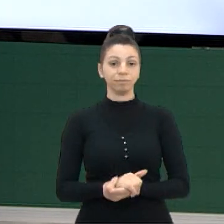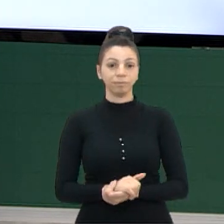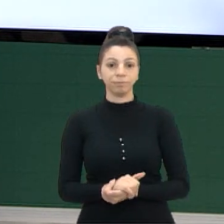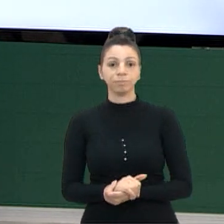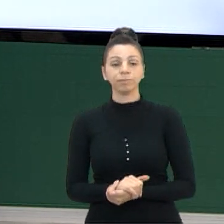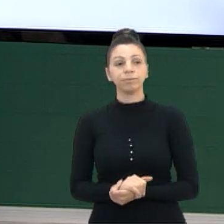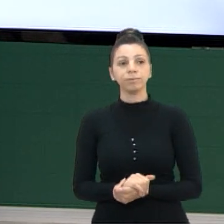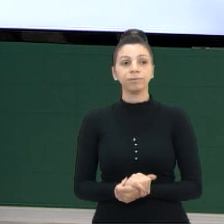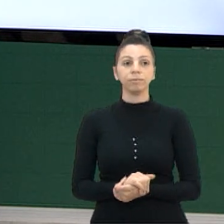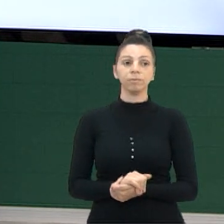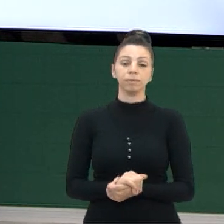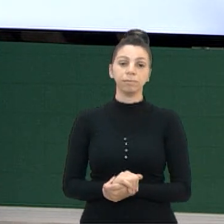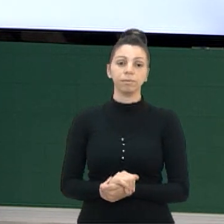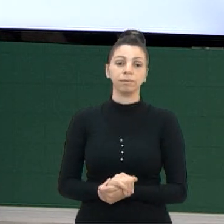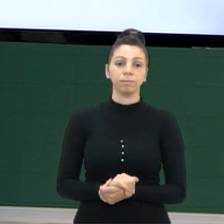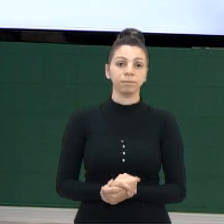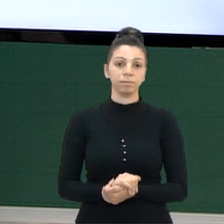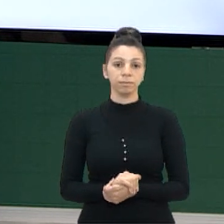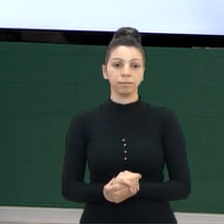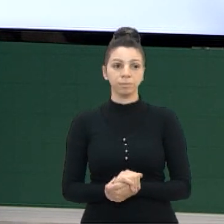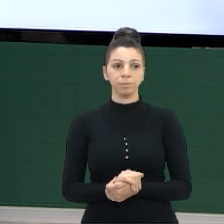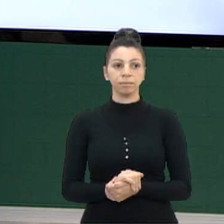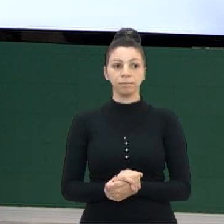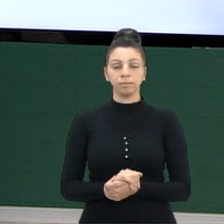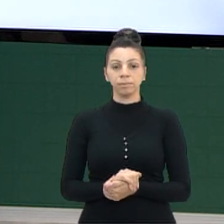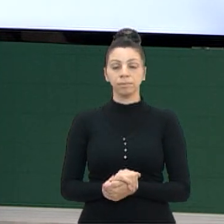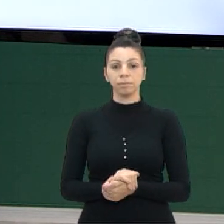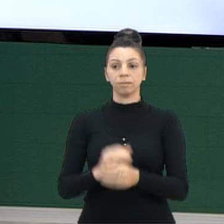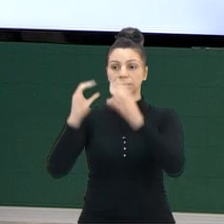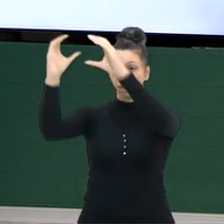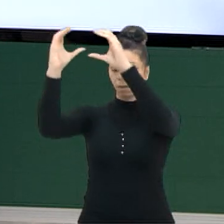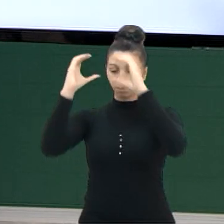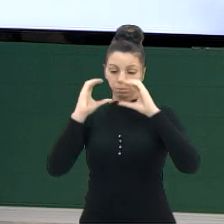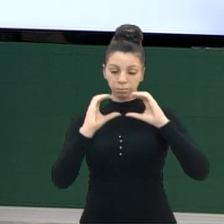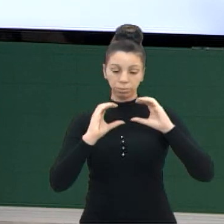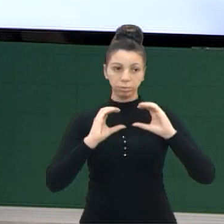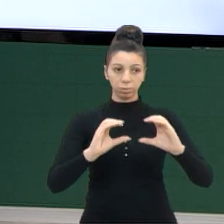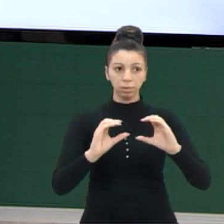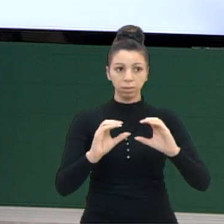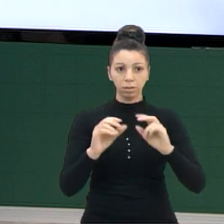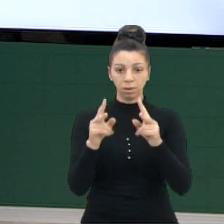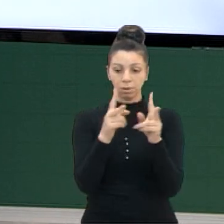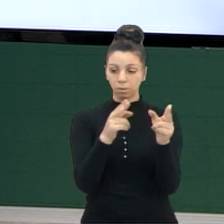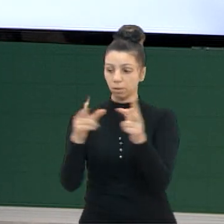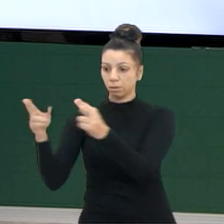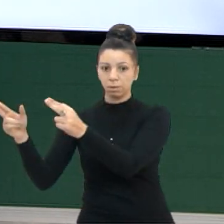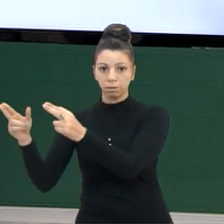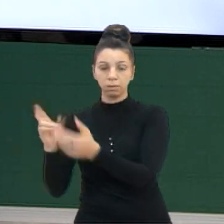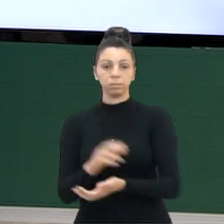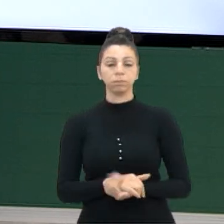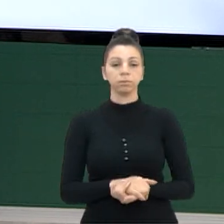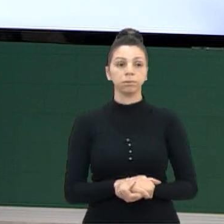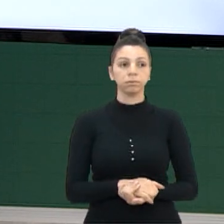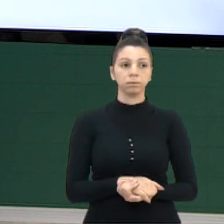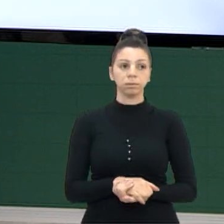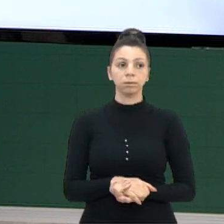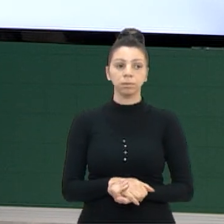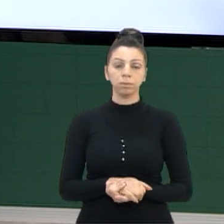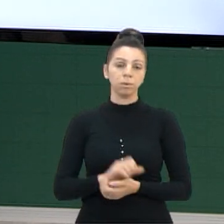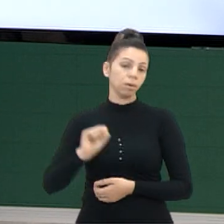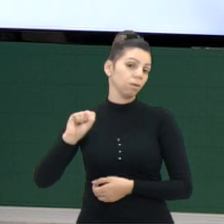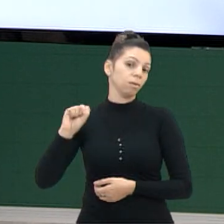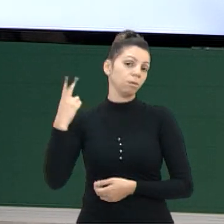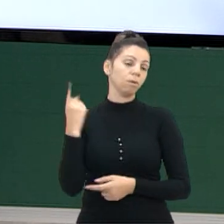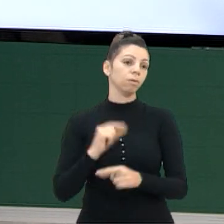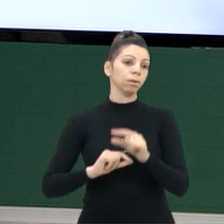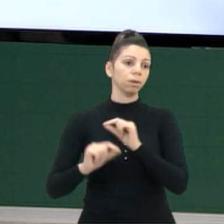parênteses, eu poderia colocar o quê? Repetir eles como estou repetindo aqui embaixo, né? Então, ou então